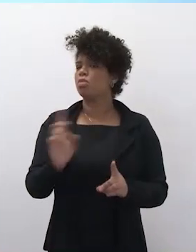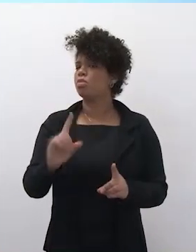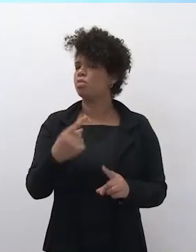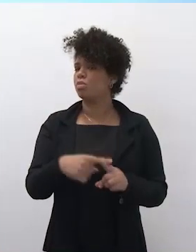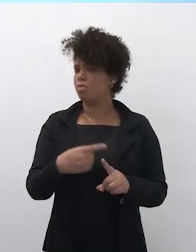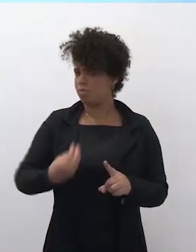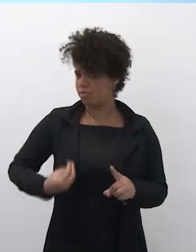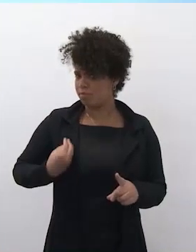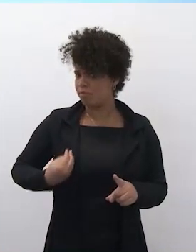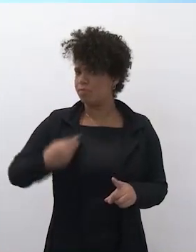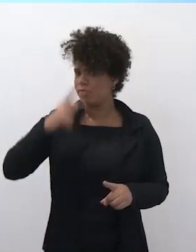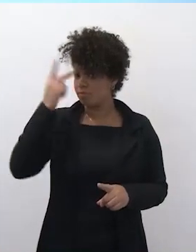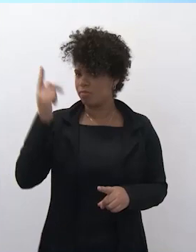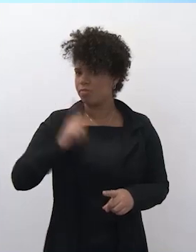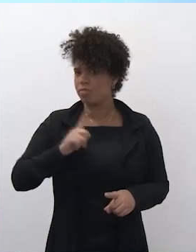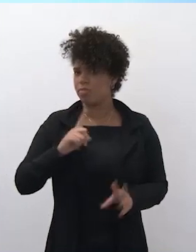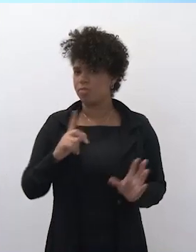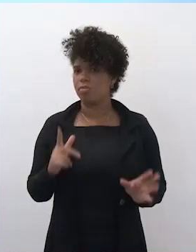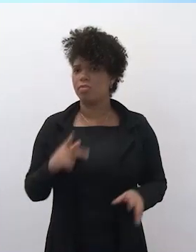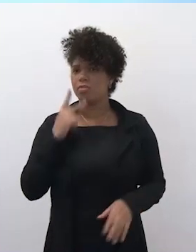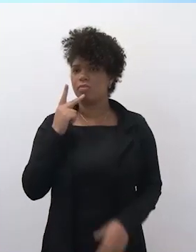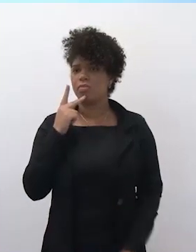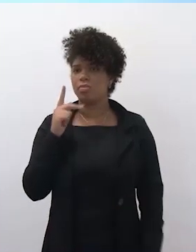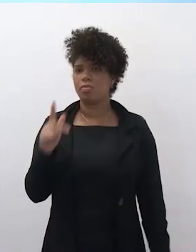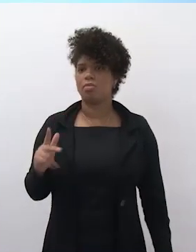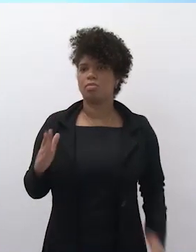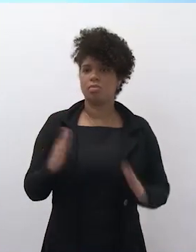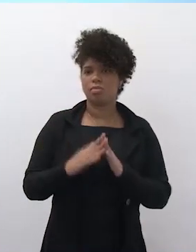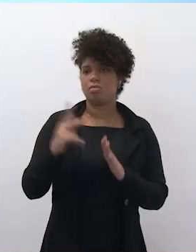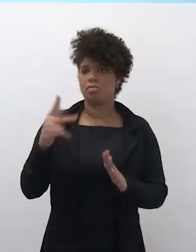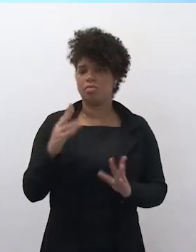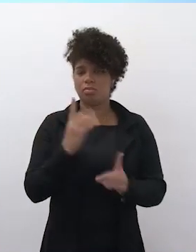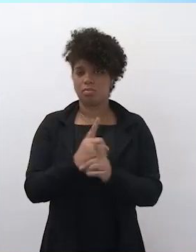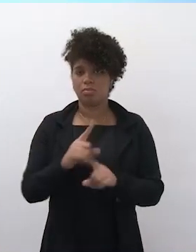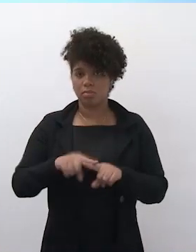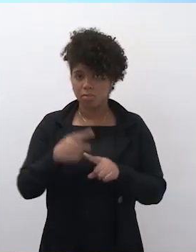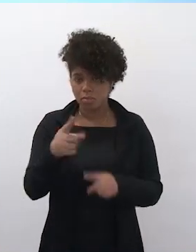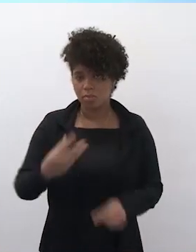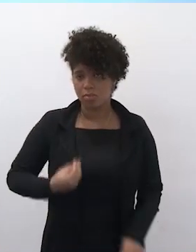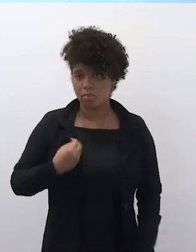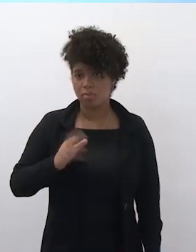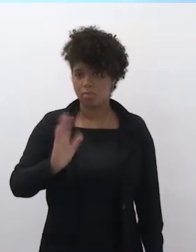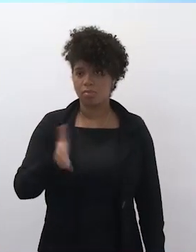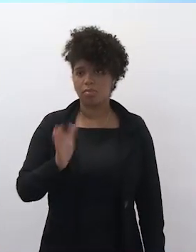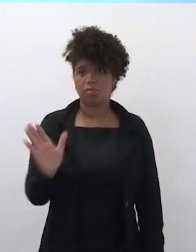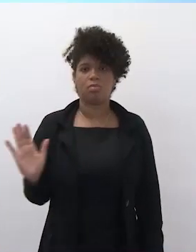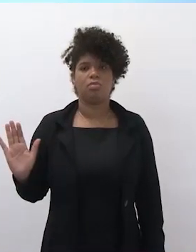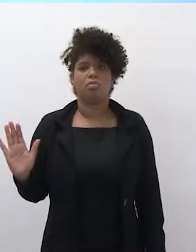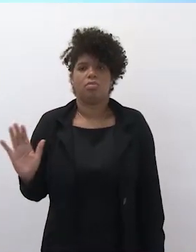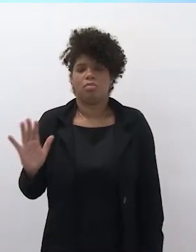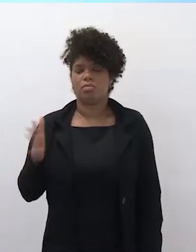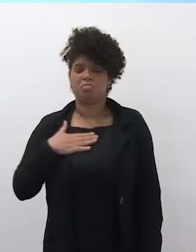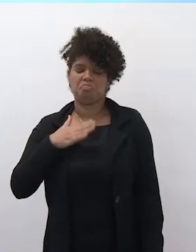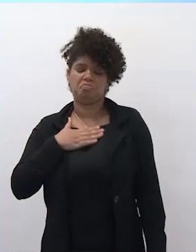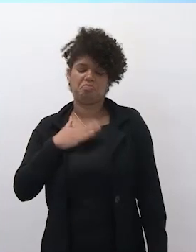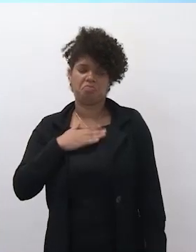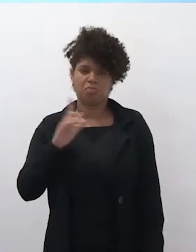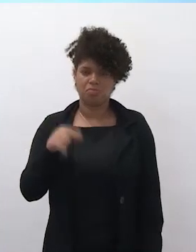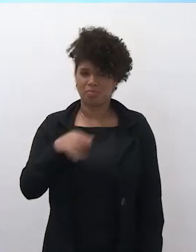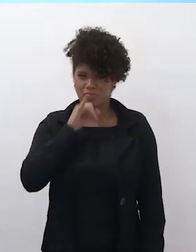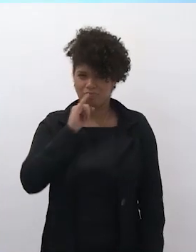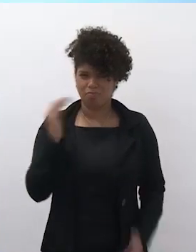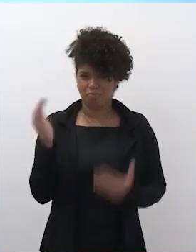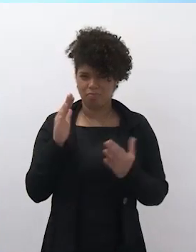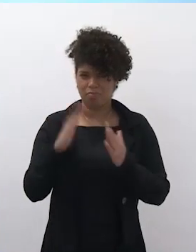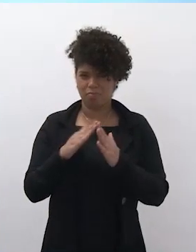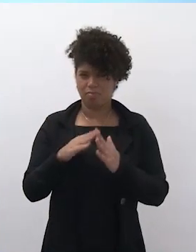lá. Né, aquela ideia, eu não posso chegar na sua casa e falar que eu descobri a sua casa, né, sendo que você morava lá e tomar ela para mim. Então, foi uma descoberta